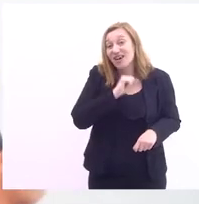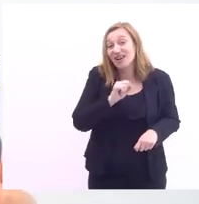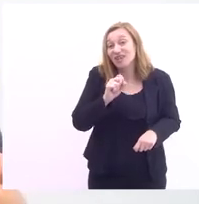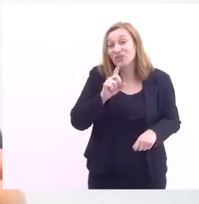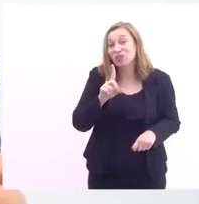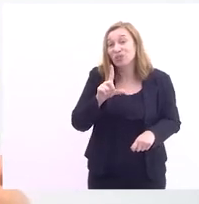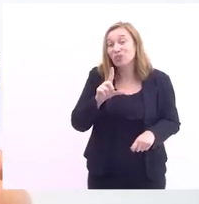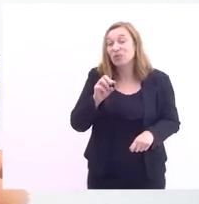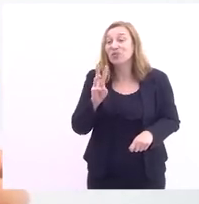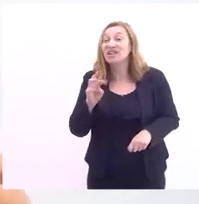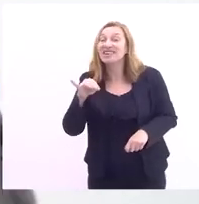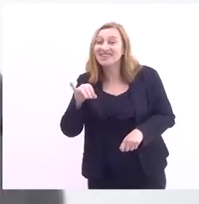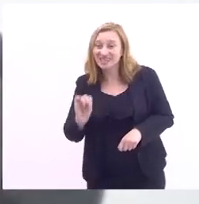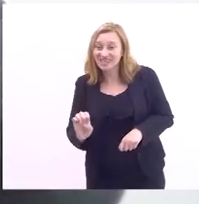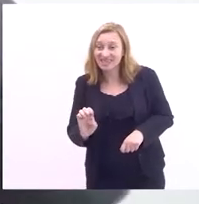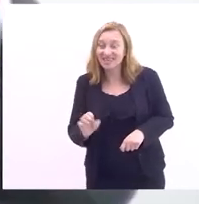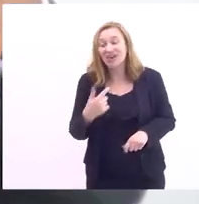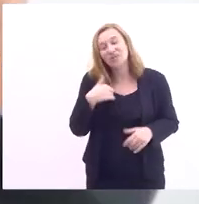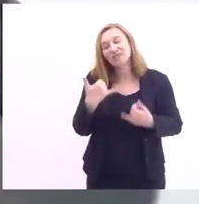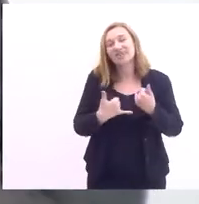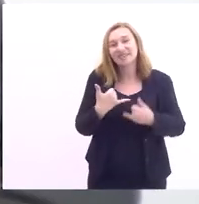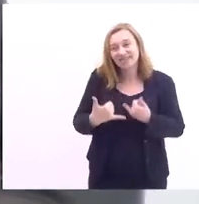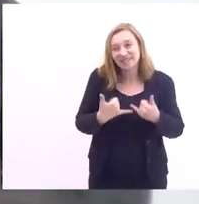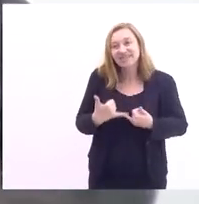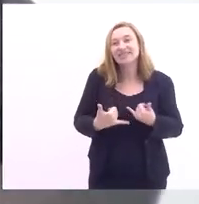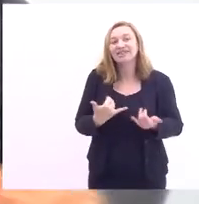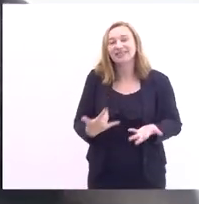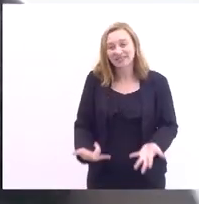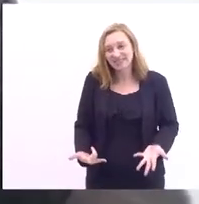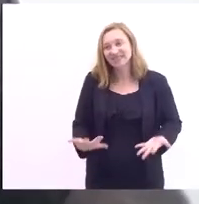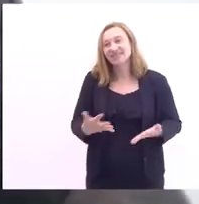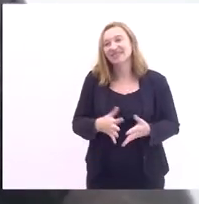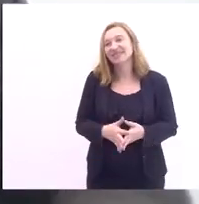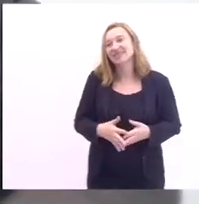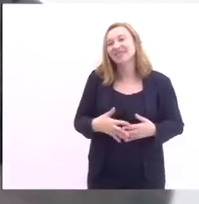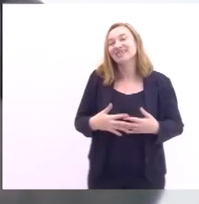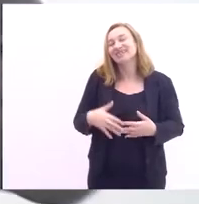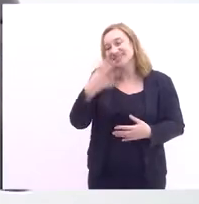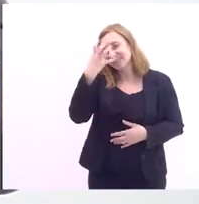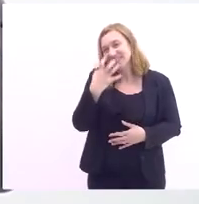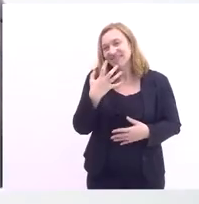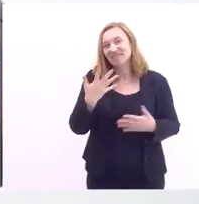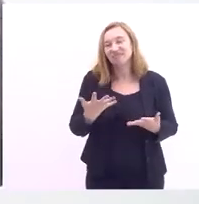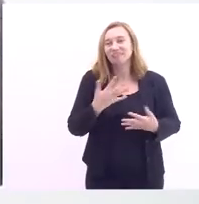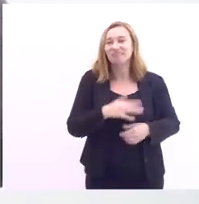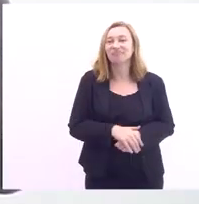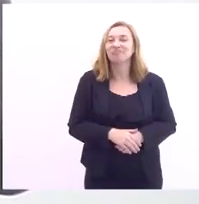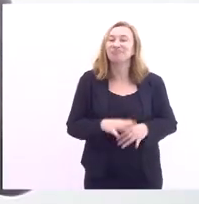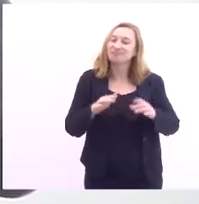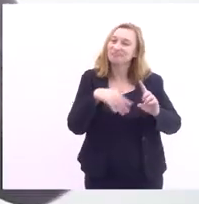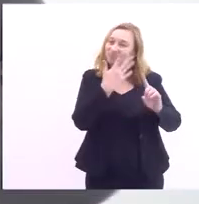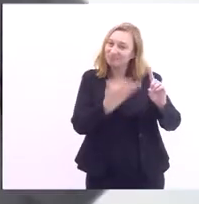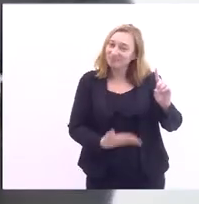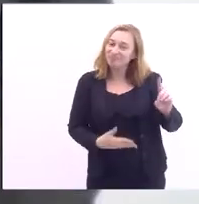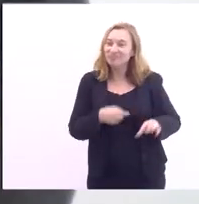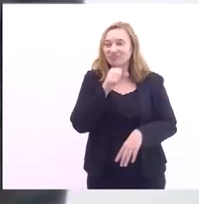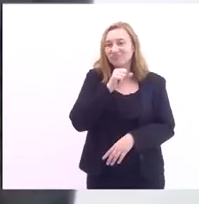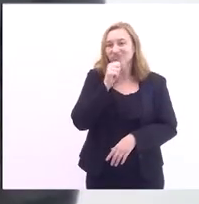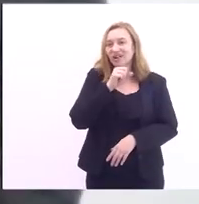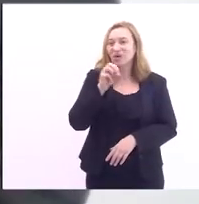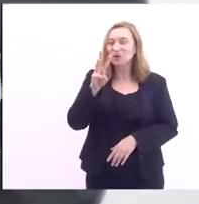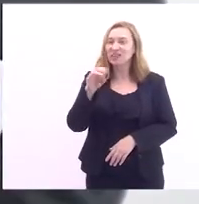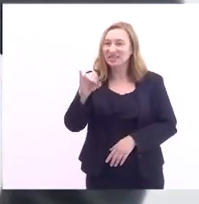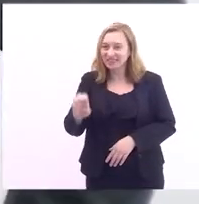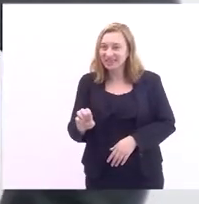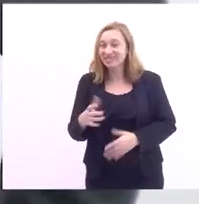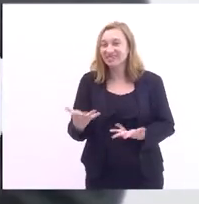Guimarães, e eu brinco, e assim, até com muita seriedade, em homenagem ao velho Ulisses, que